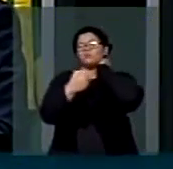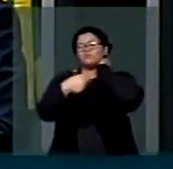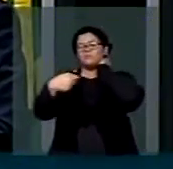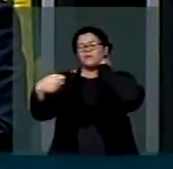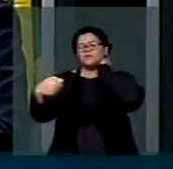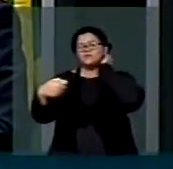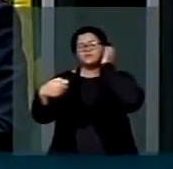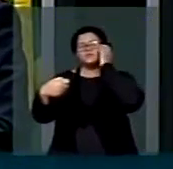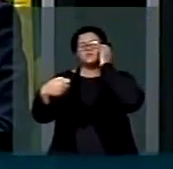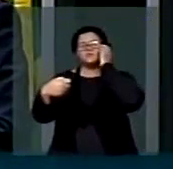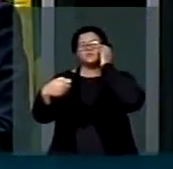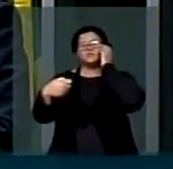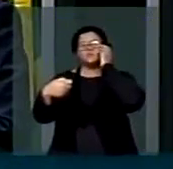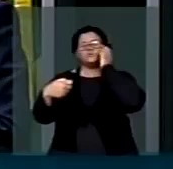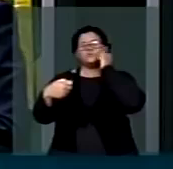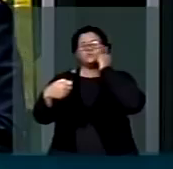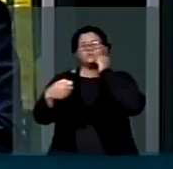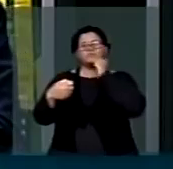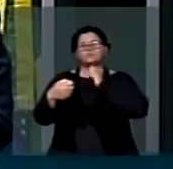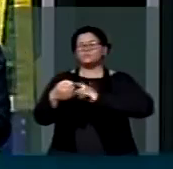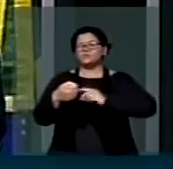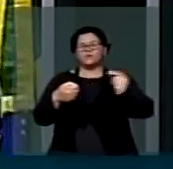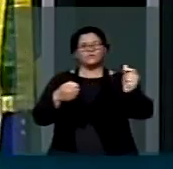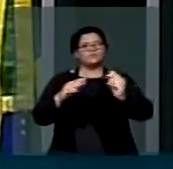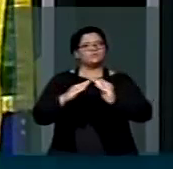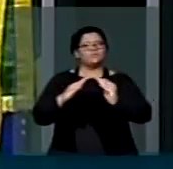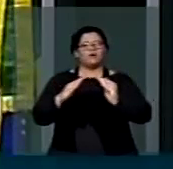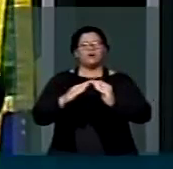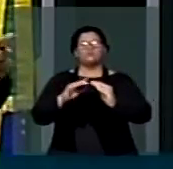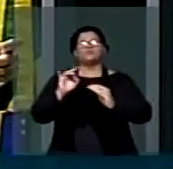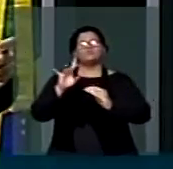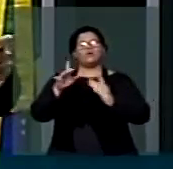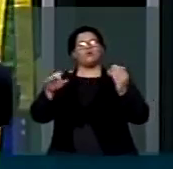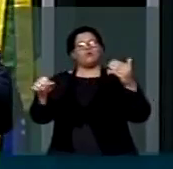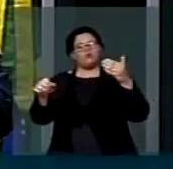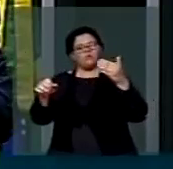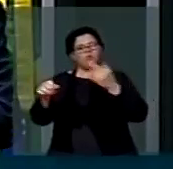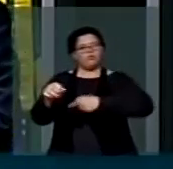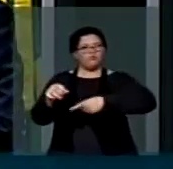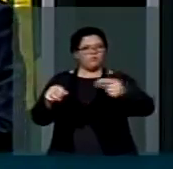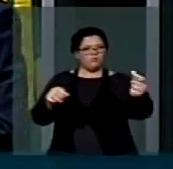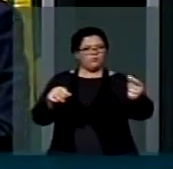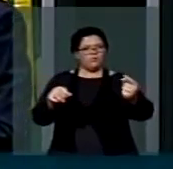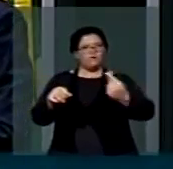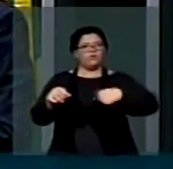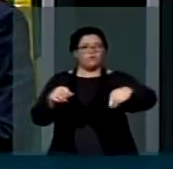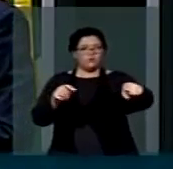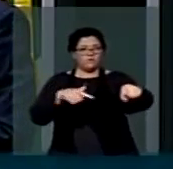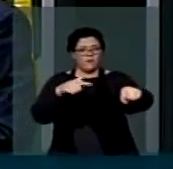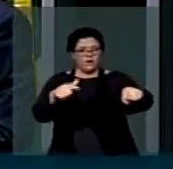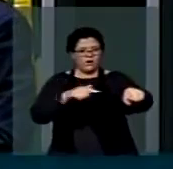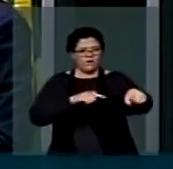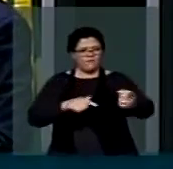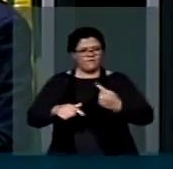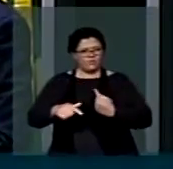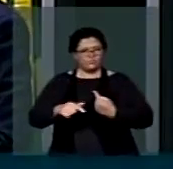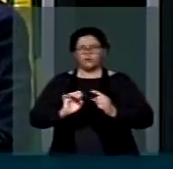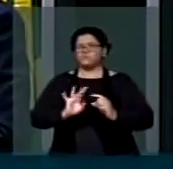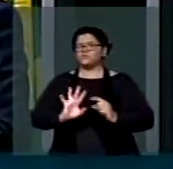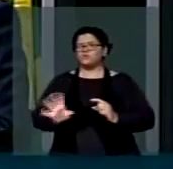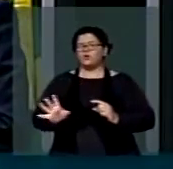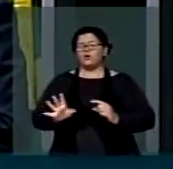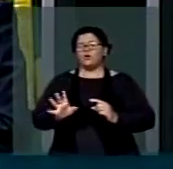meses sem sair da casa, a não ser para ir do trabalho e voltar. Ela